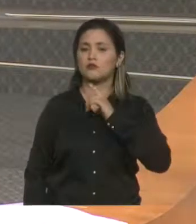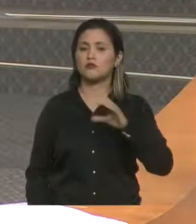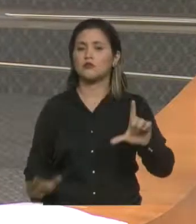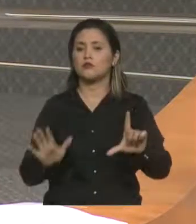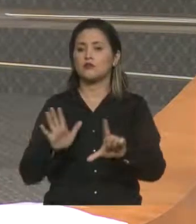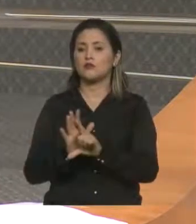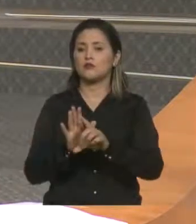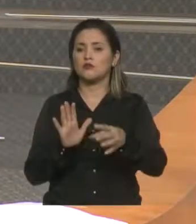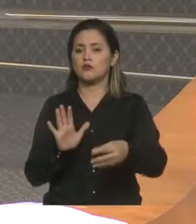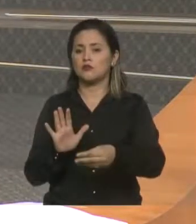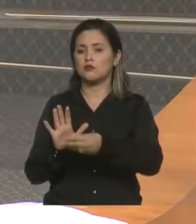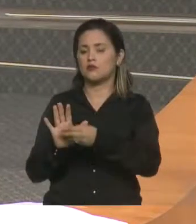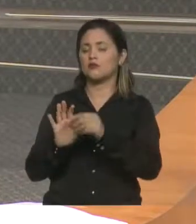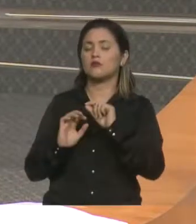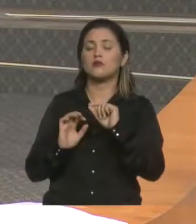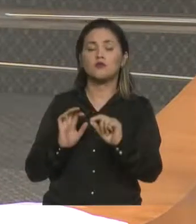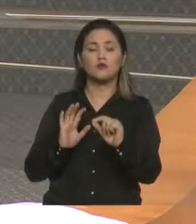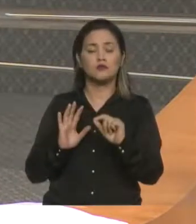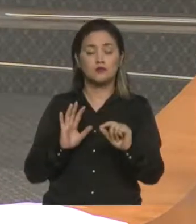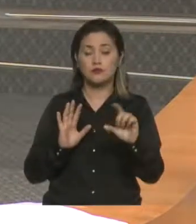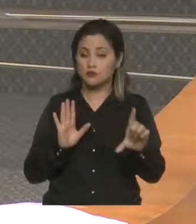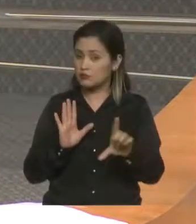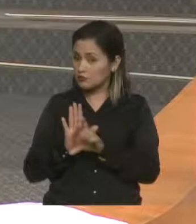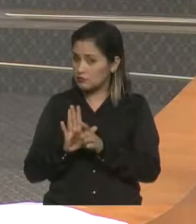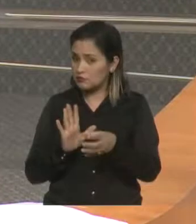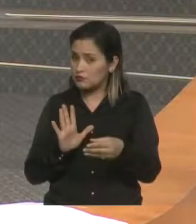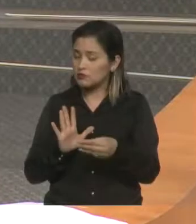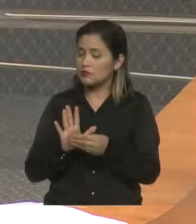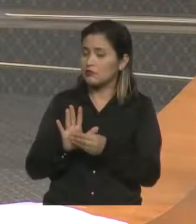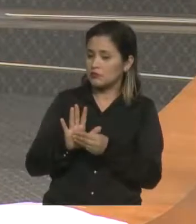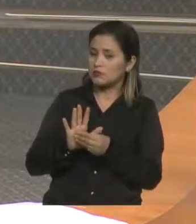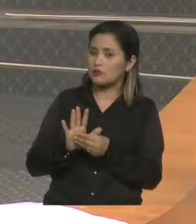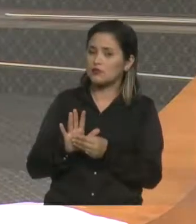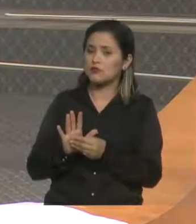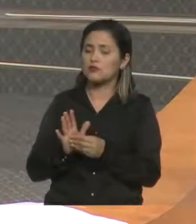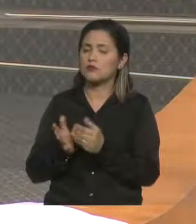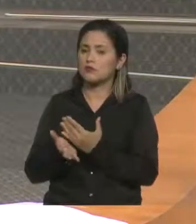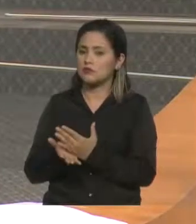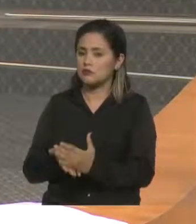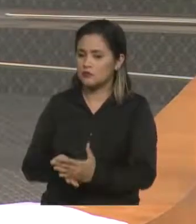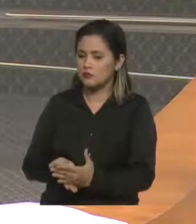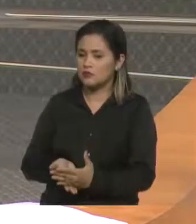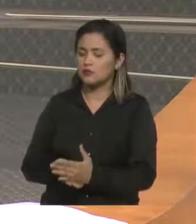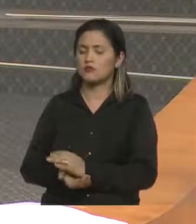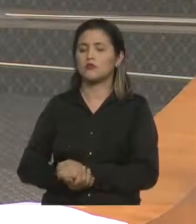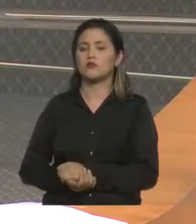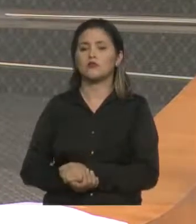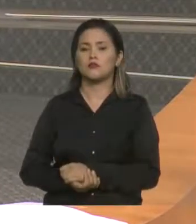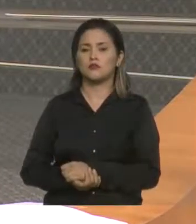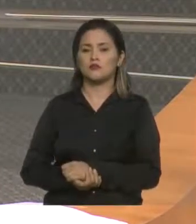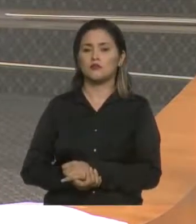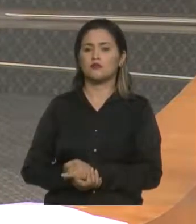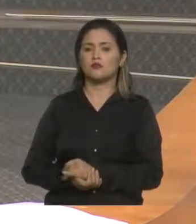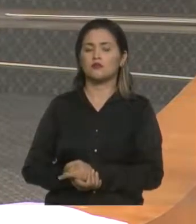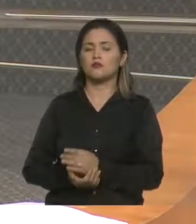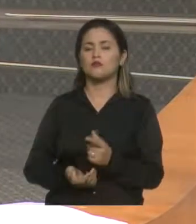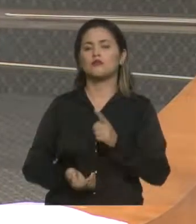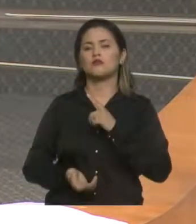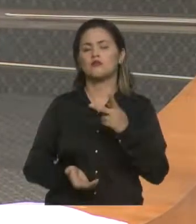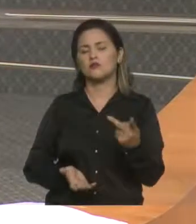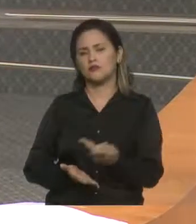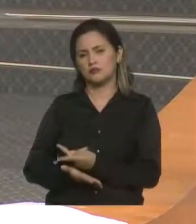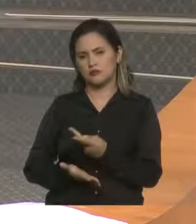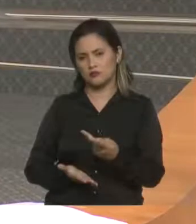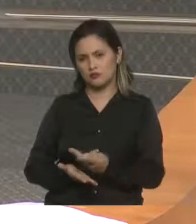complementar, que, inclusive, a lei complementar, na gênese dela, ela teve um erro aqui, já no